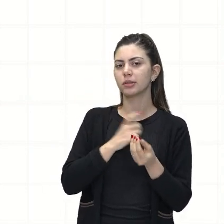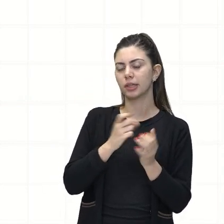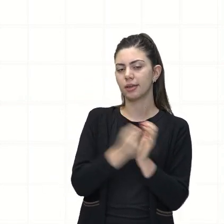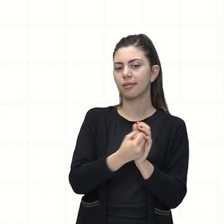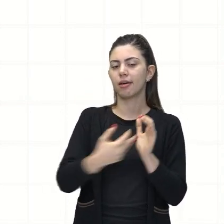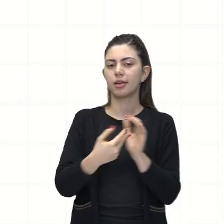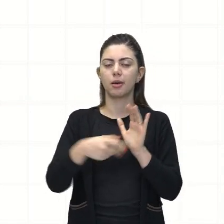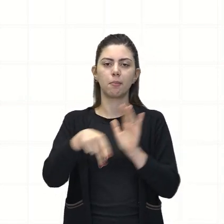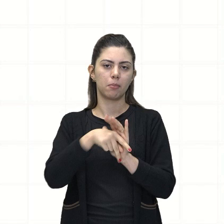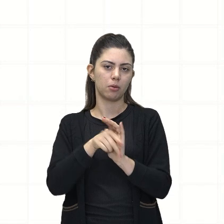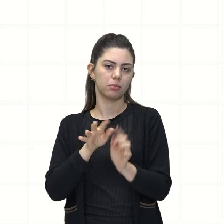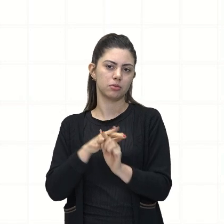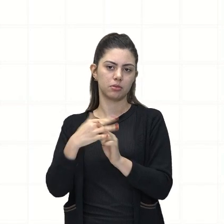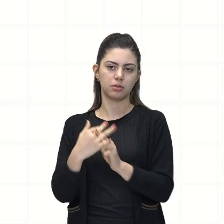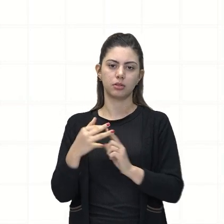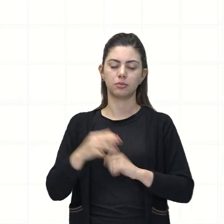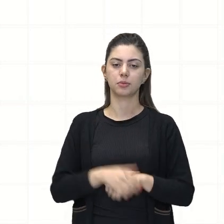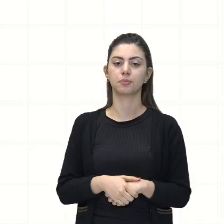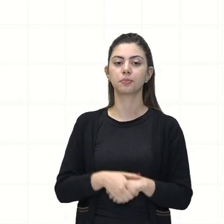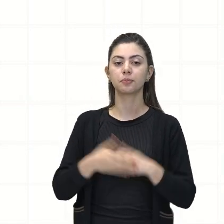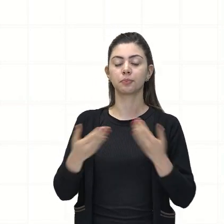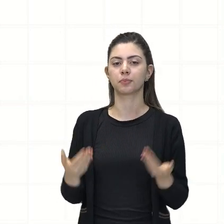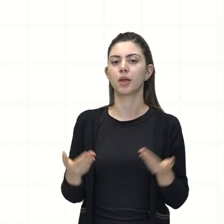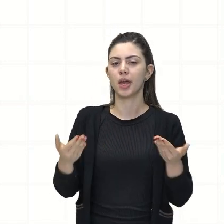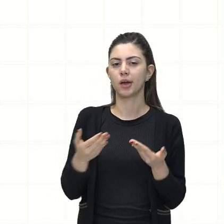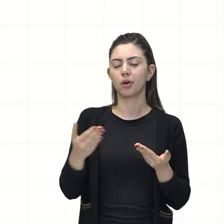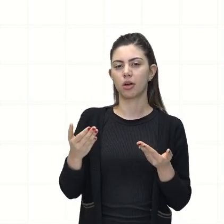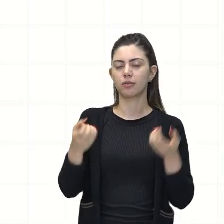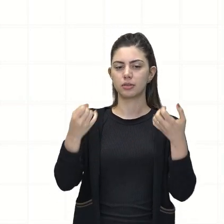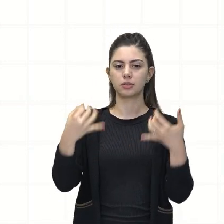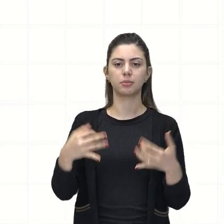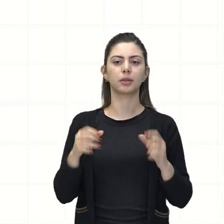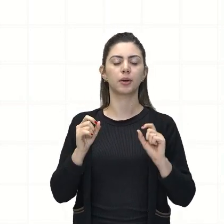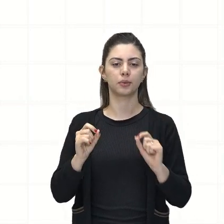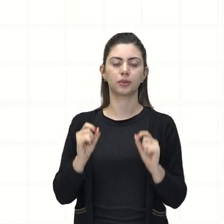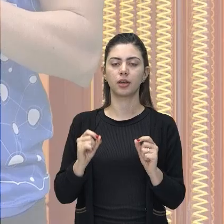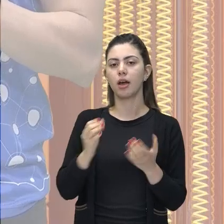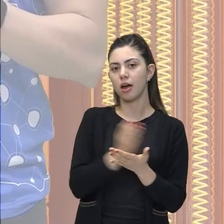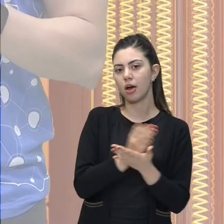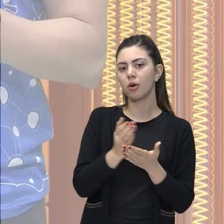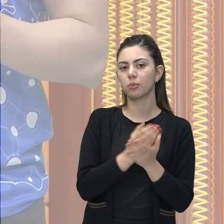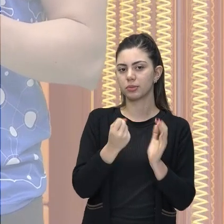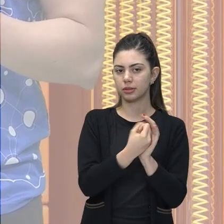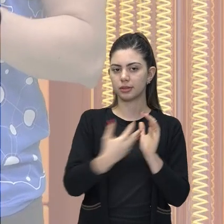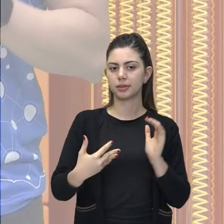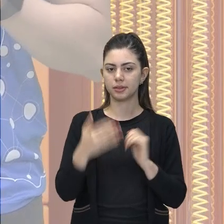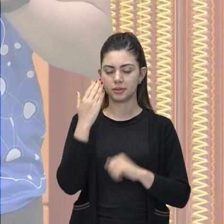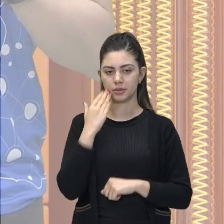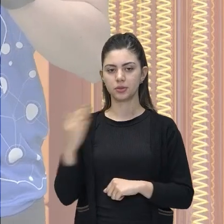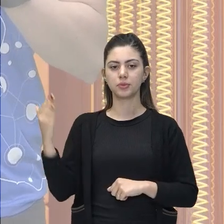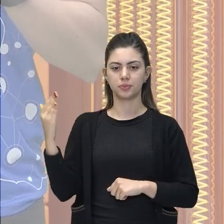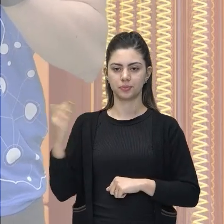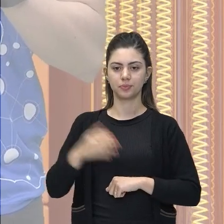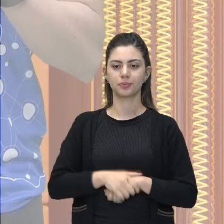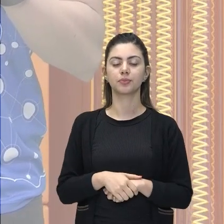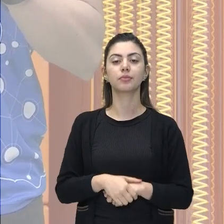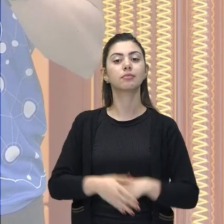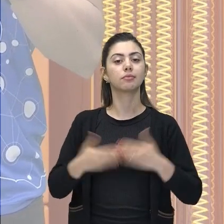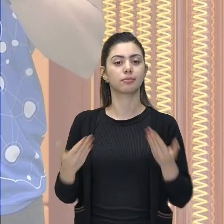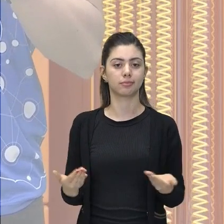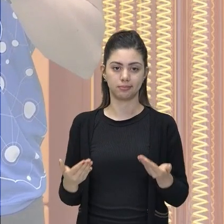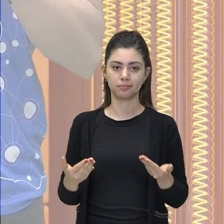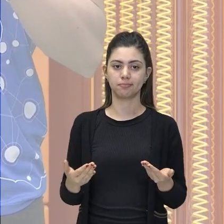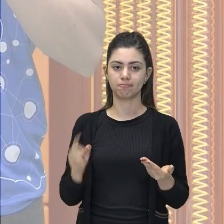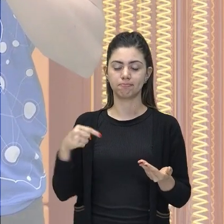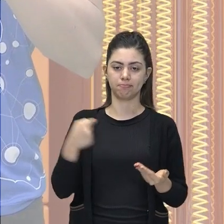ali o socialismo. Vamos verificar quais são essas características. Acompanhem comigo. A gente tem ali a